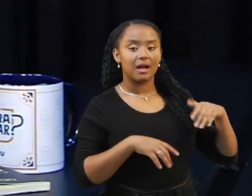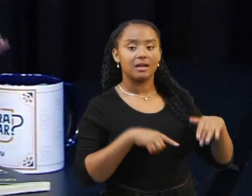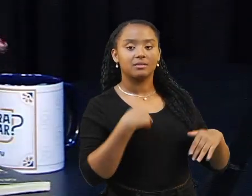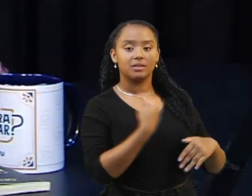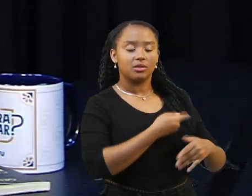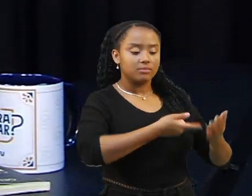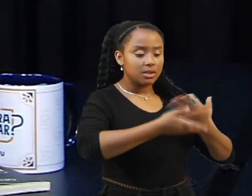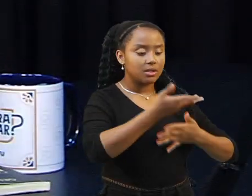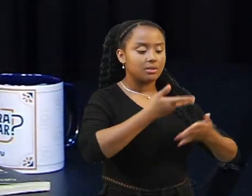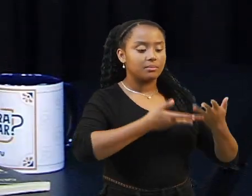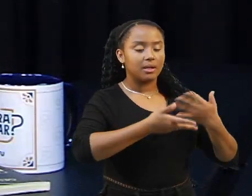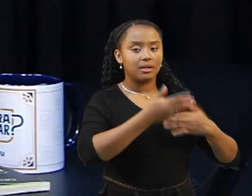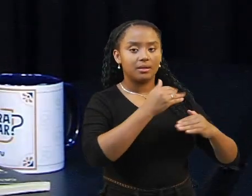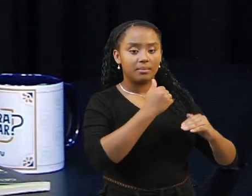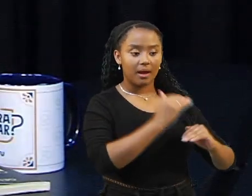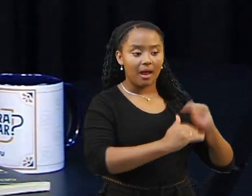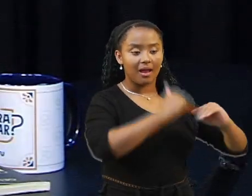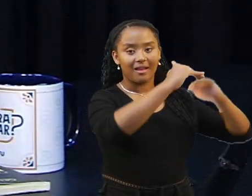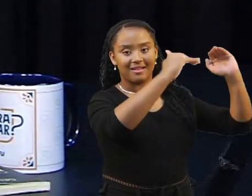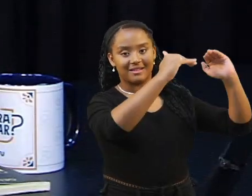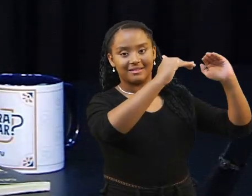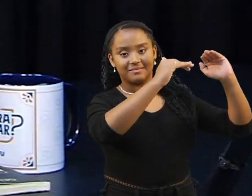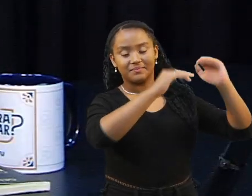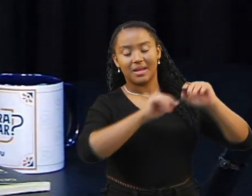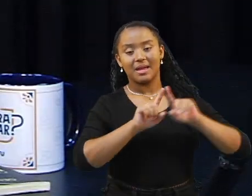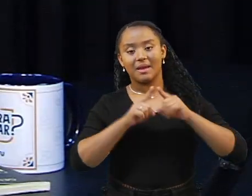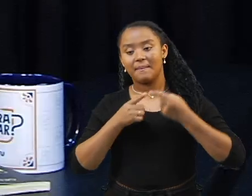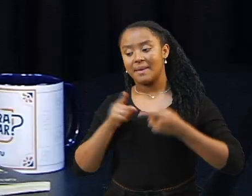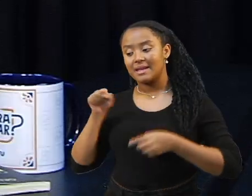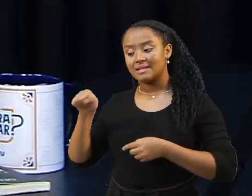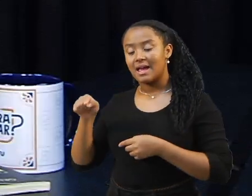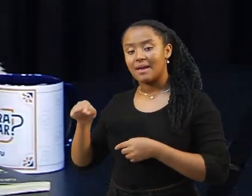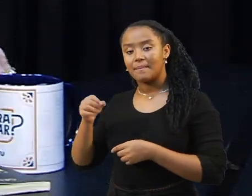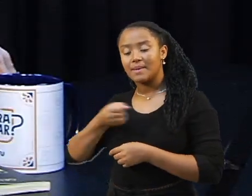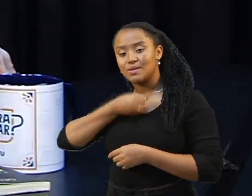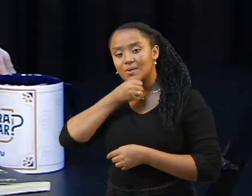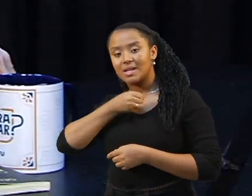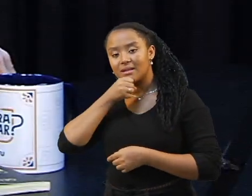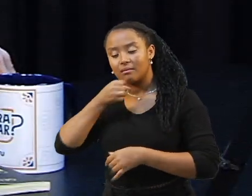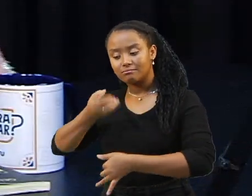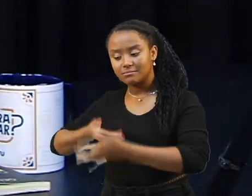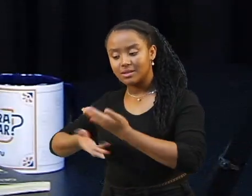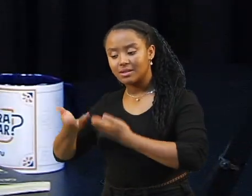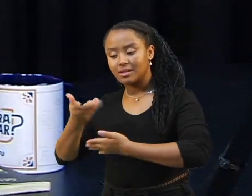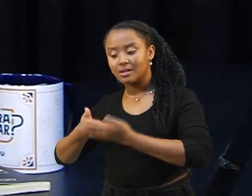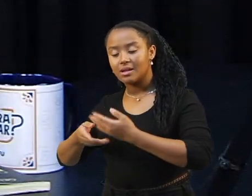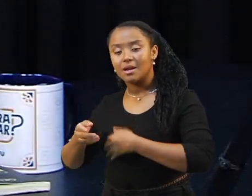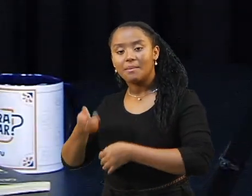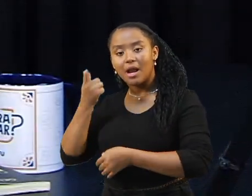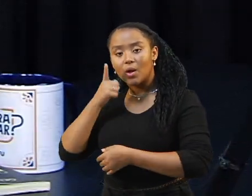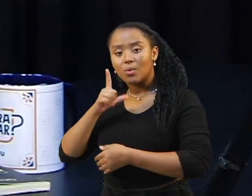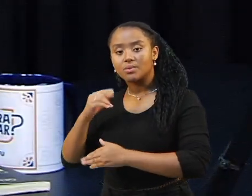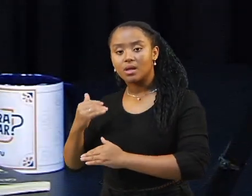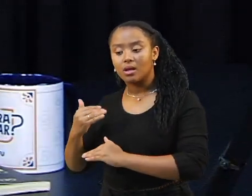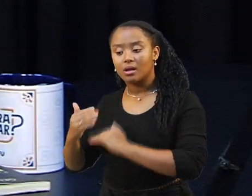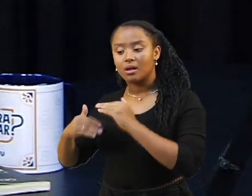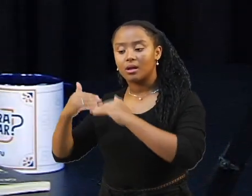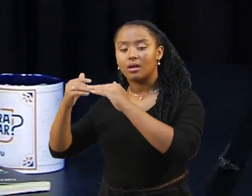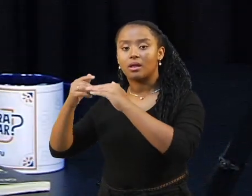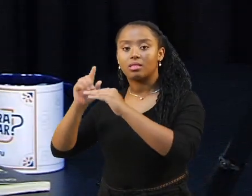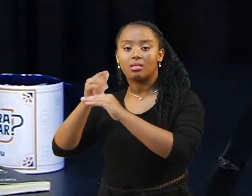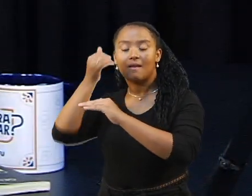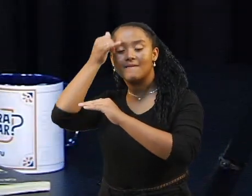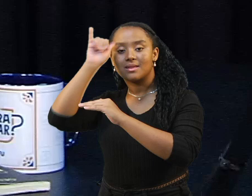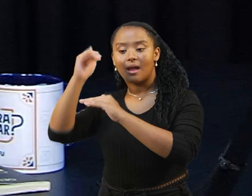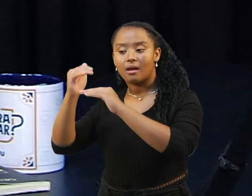desenvolva. A pessoa idosa, você está trabalhando para que ela não regrida, ou que ela se mantém. Então,